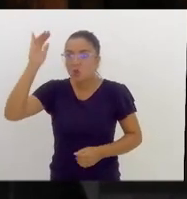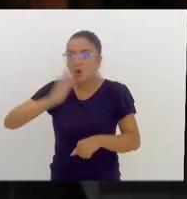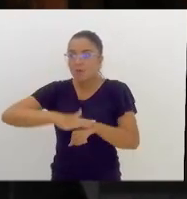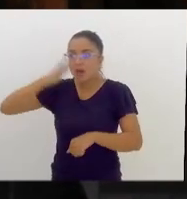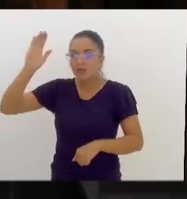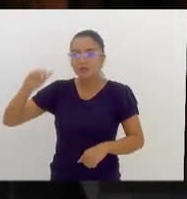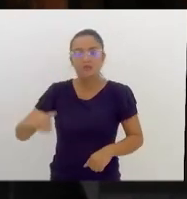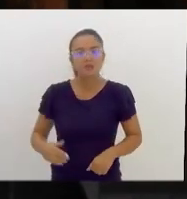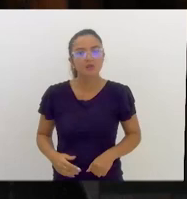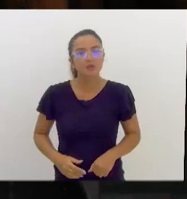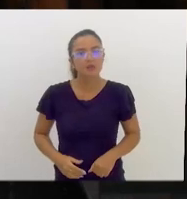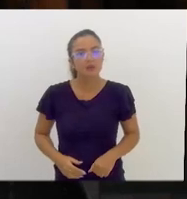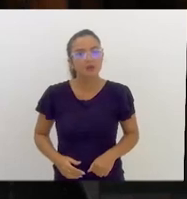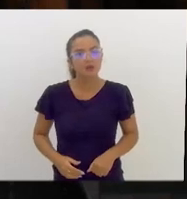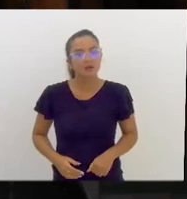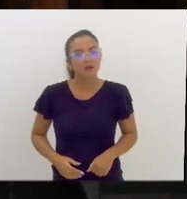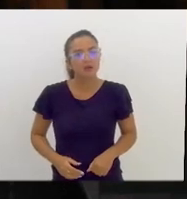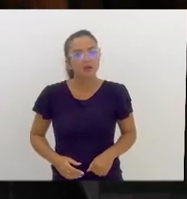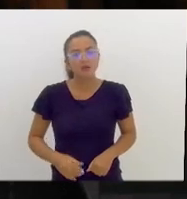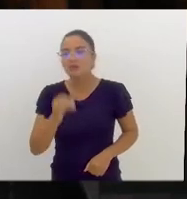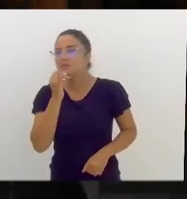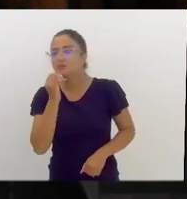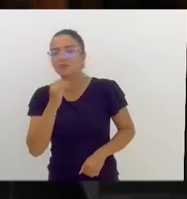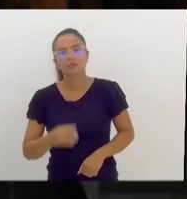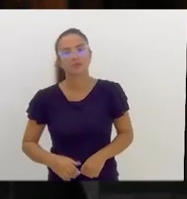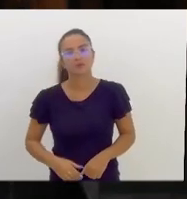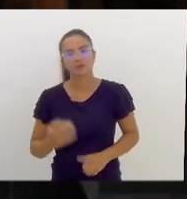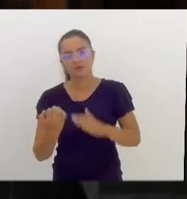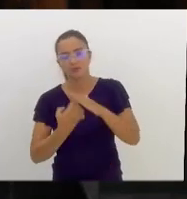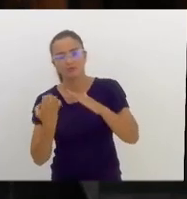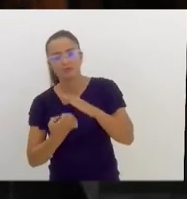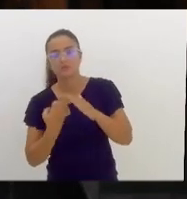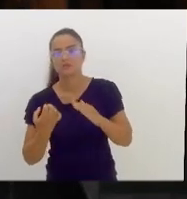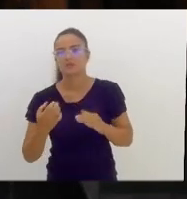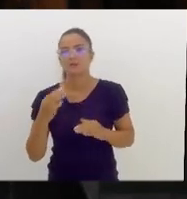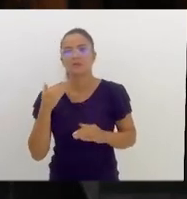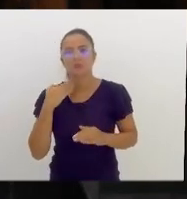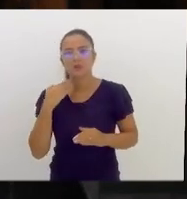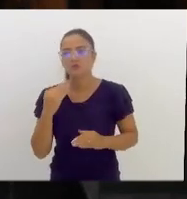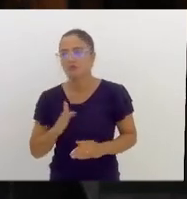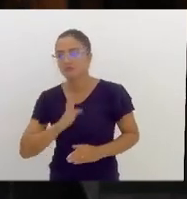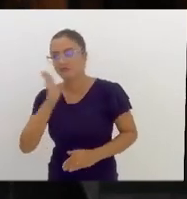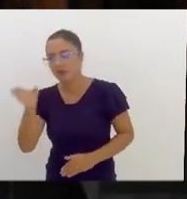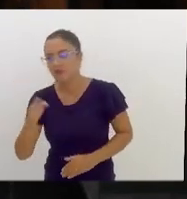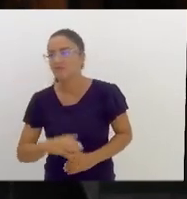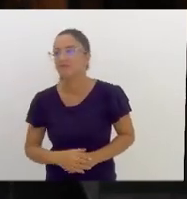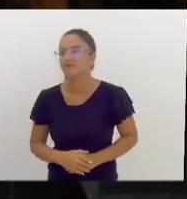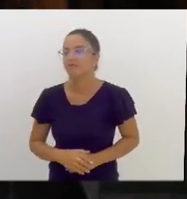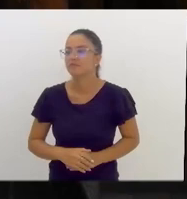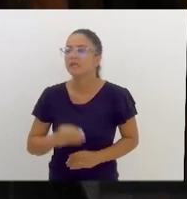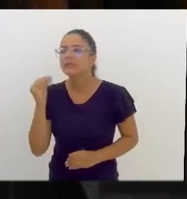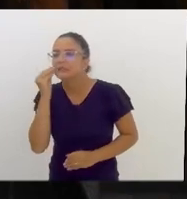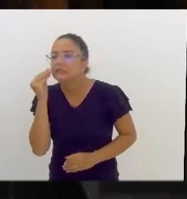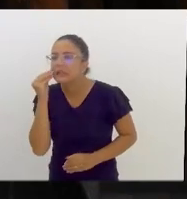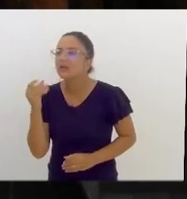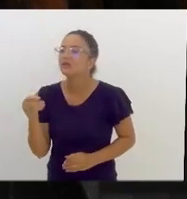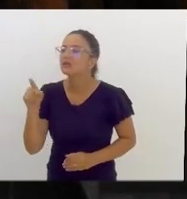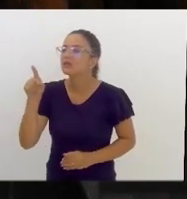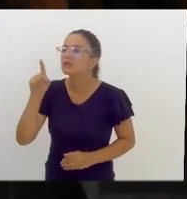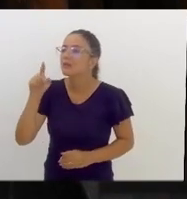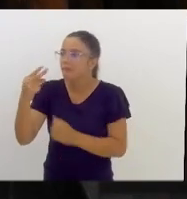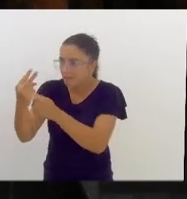que uma empresa vai conseguir indo em qualquer banco privado e tentando pegar um empréstimo